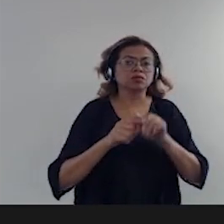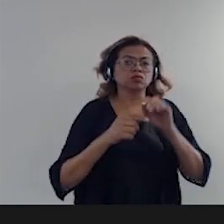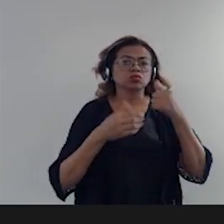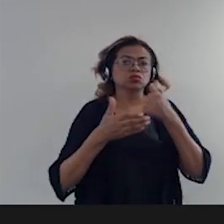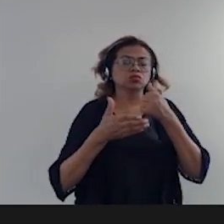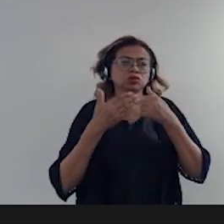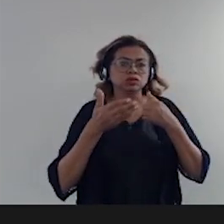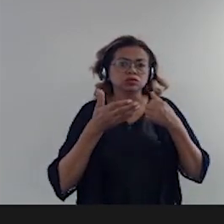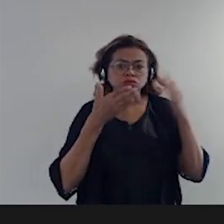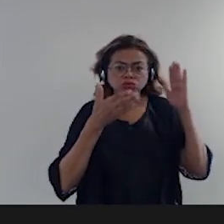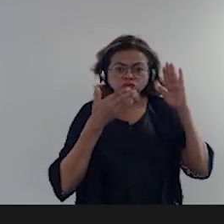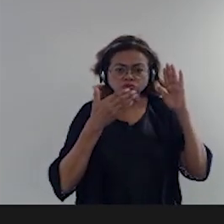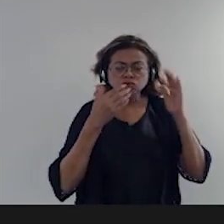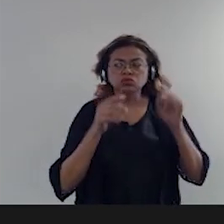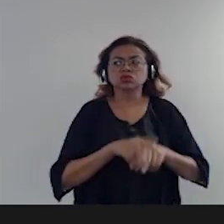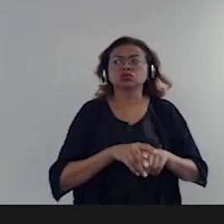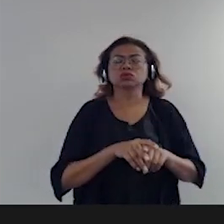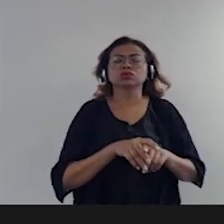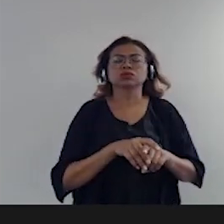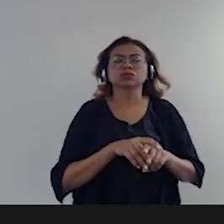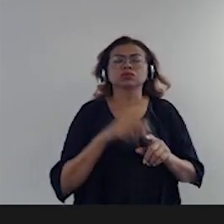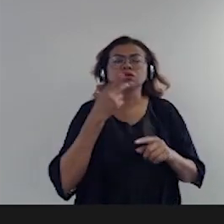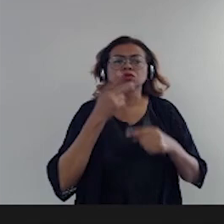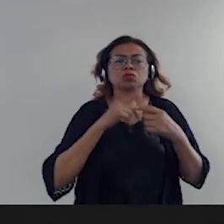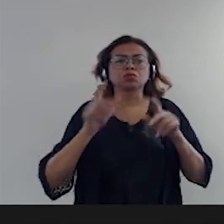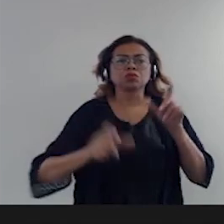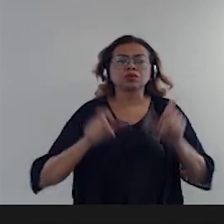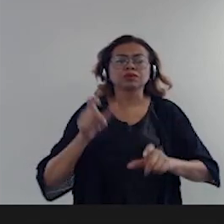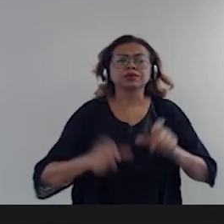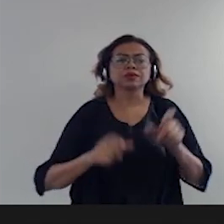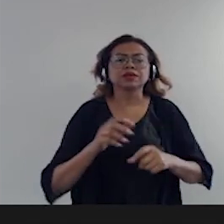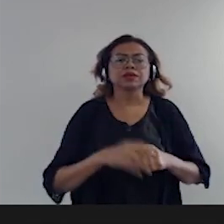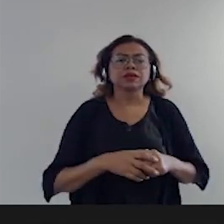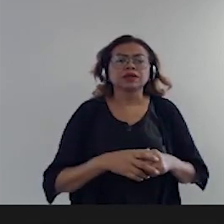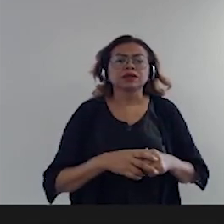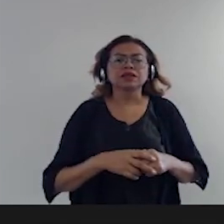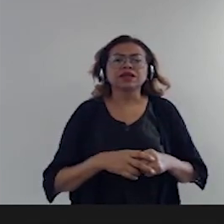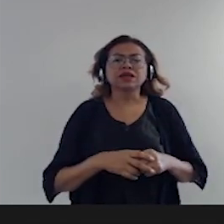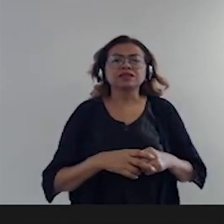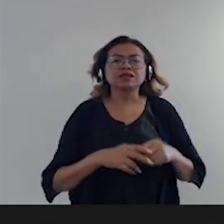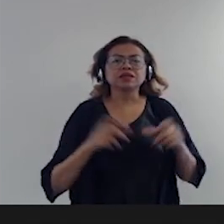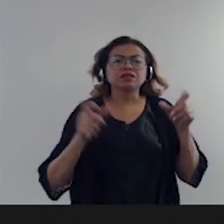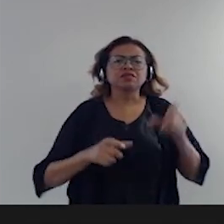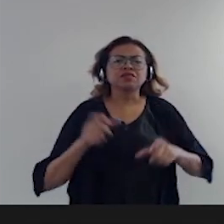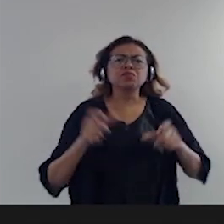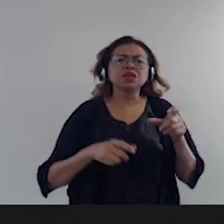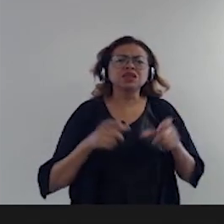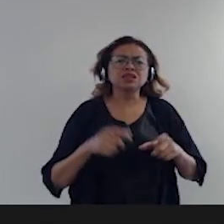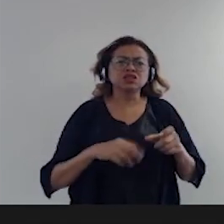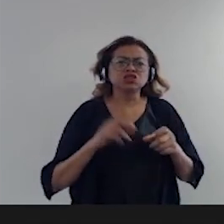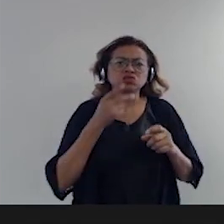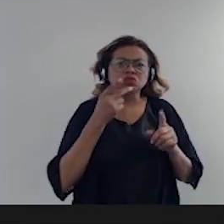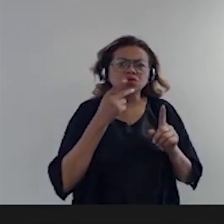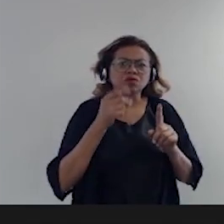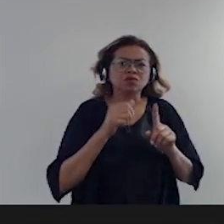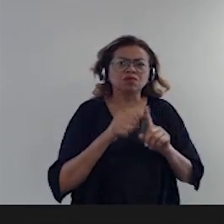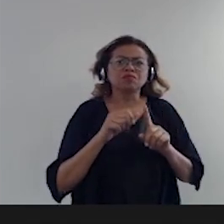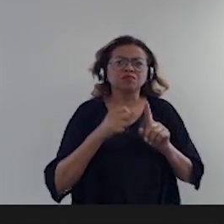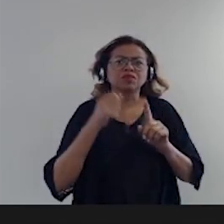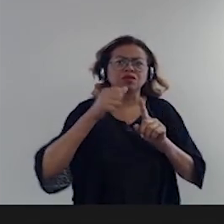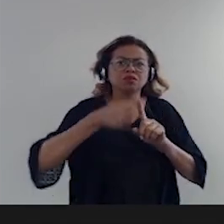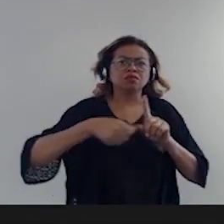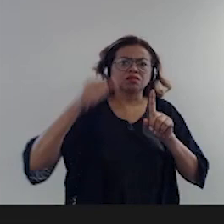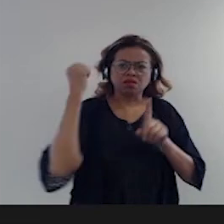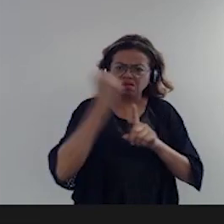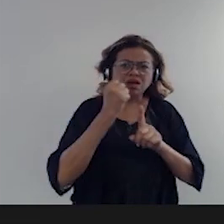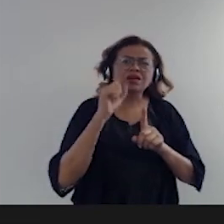que muitas vezes são pessoas naturalmente vulneráveis, porque grande parte da sociedade não se reconhece como